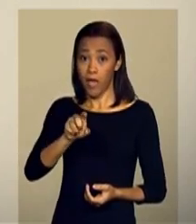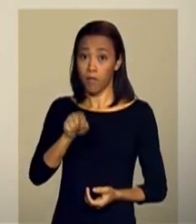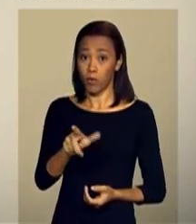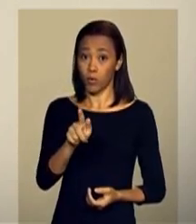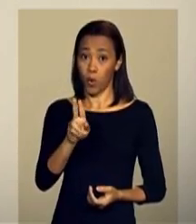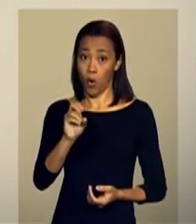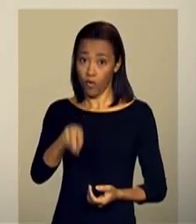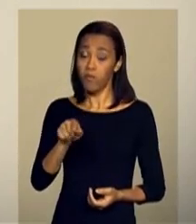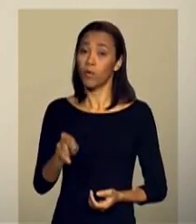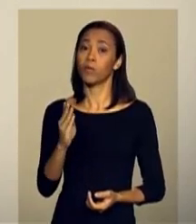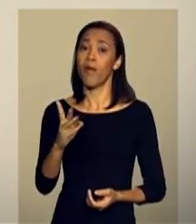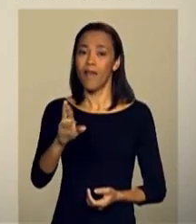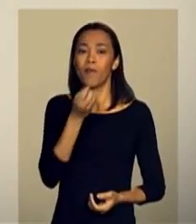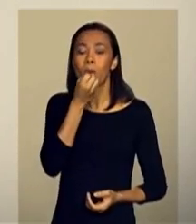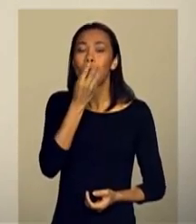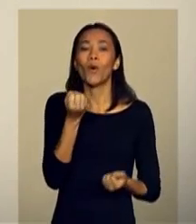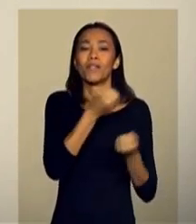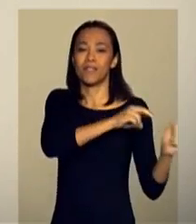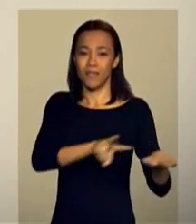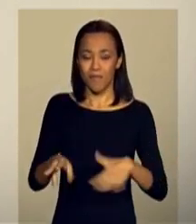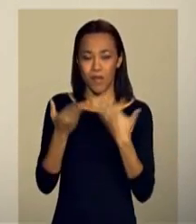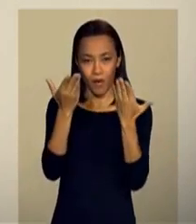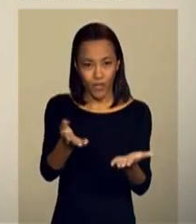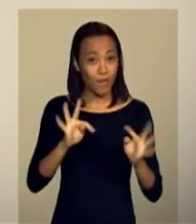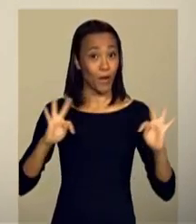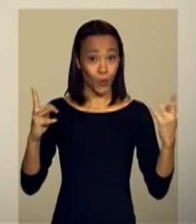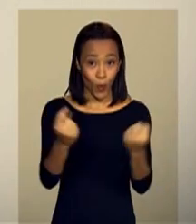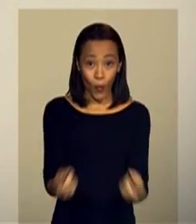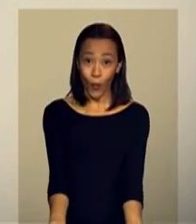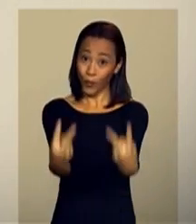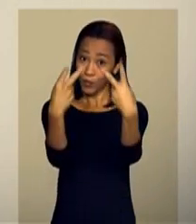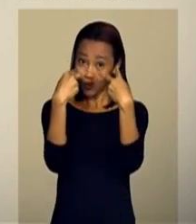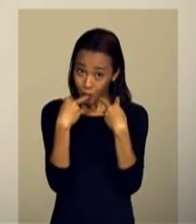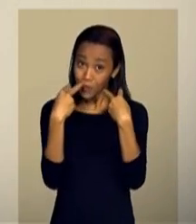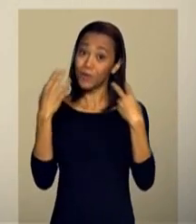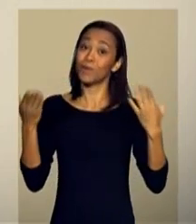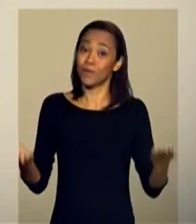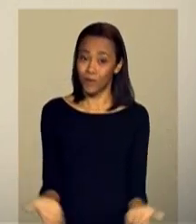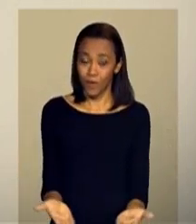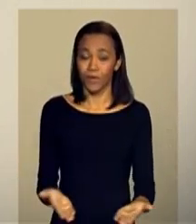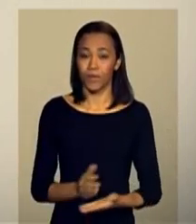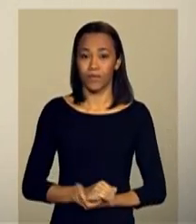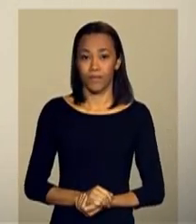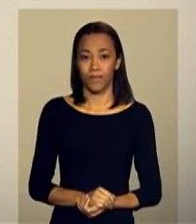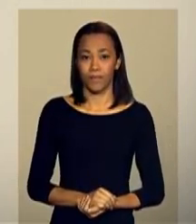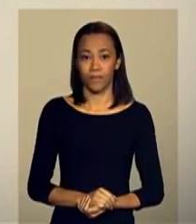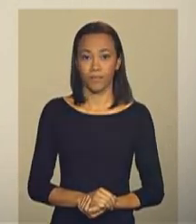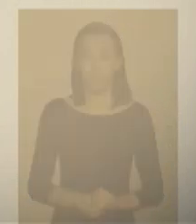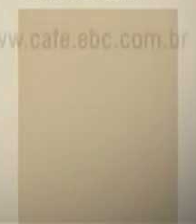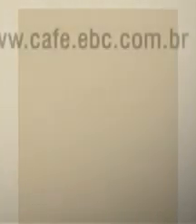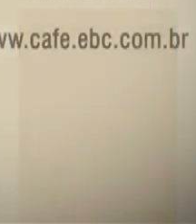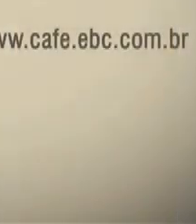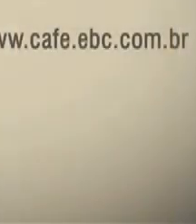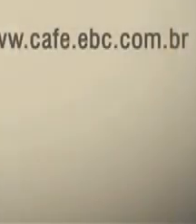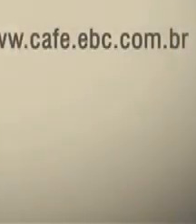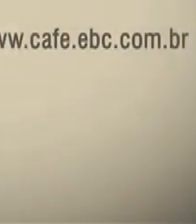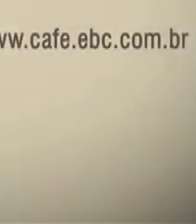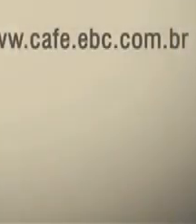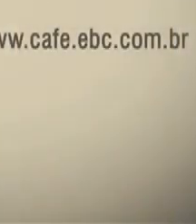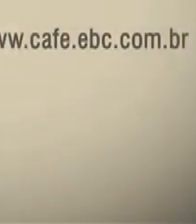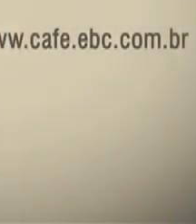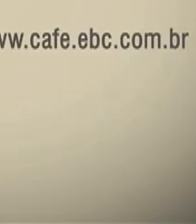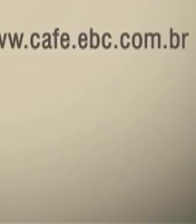pronatec.meg. Uma boa semana para você e para todos os ouvintes que nos acompanharam hoje. E você